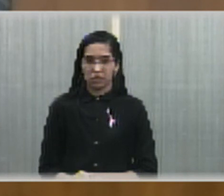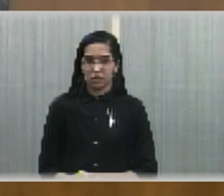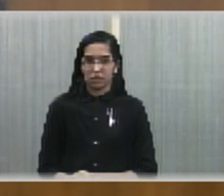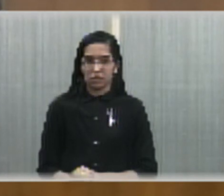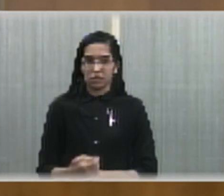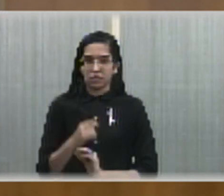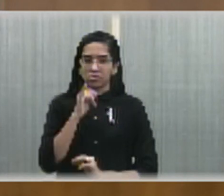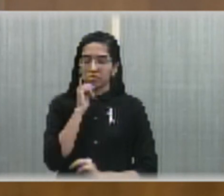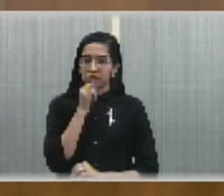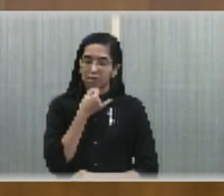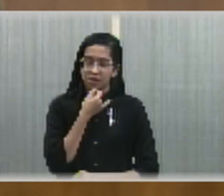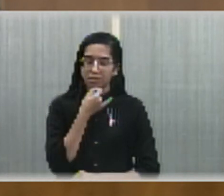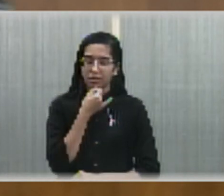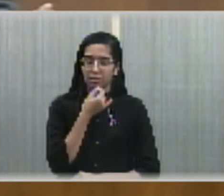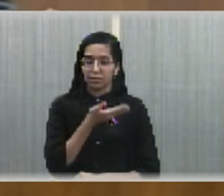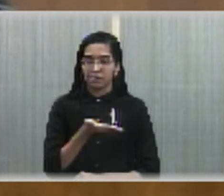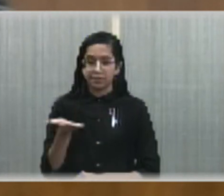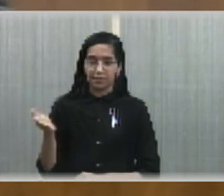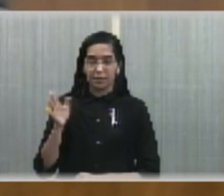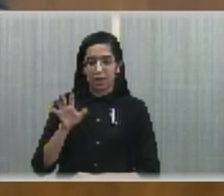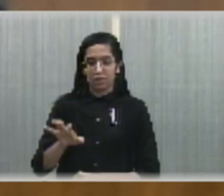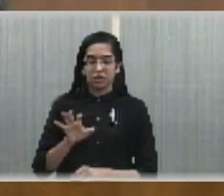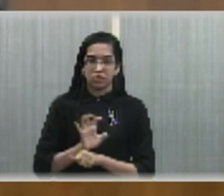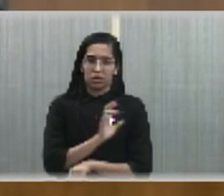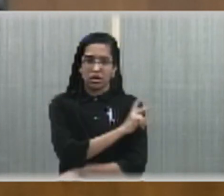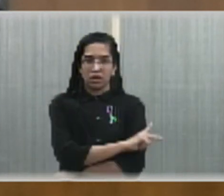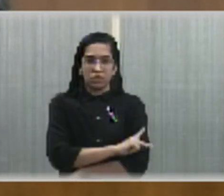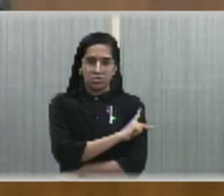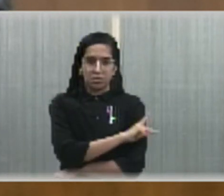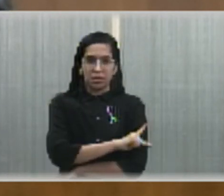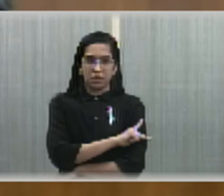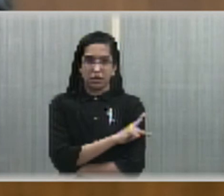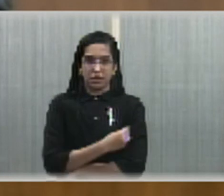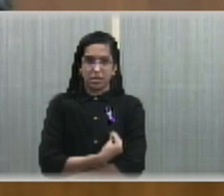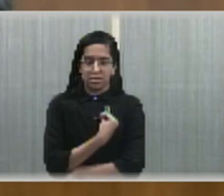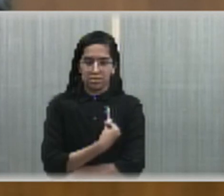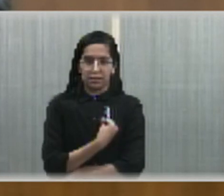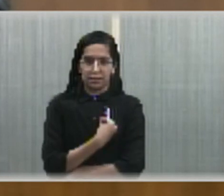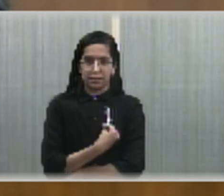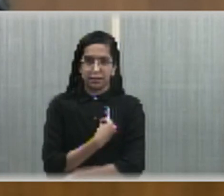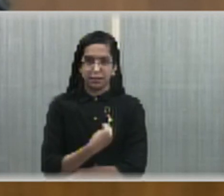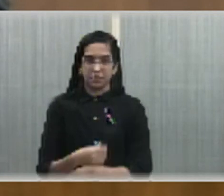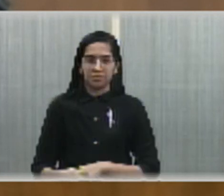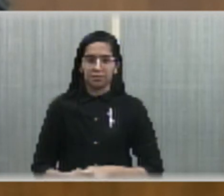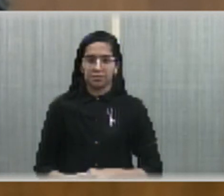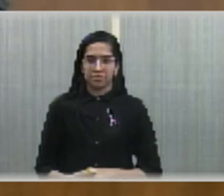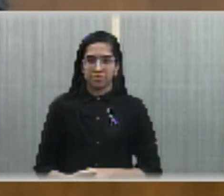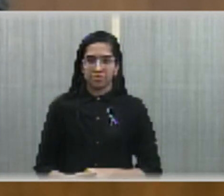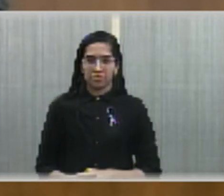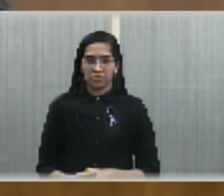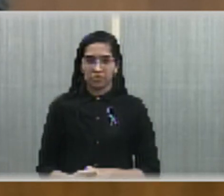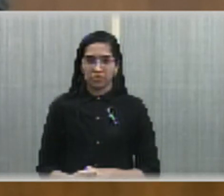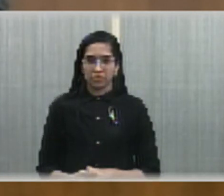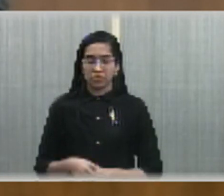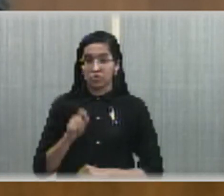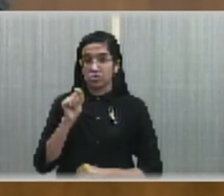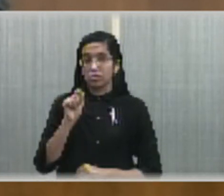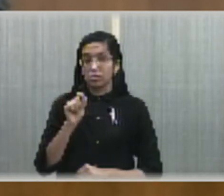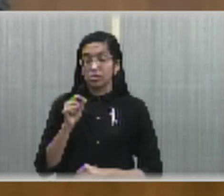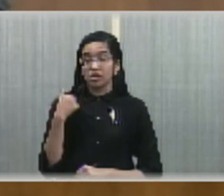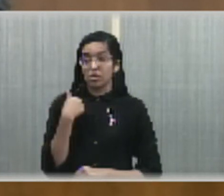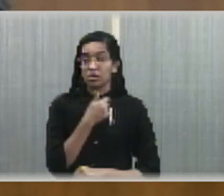Infelizmente, é esse o estado que nós vivemos. A sorte é que nós temos um